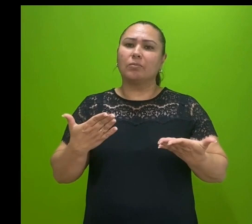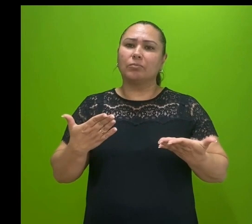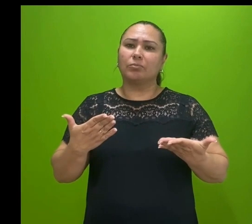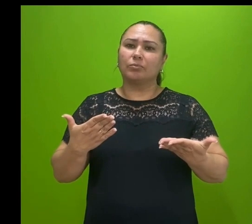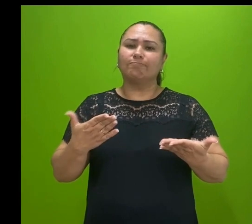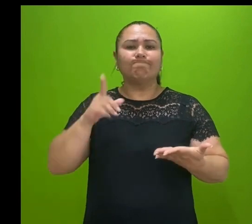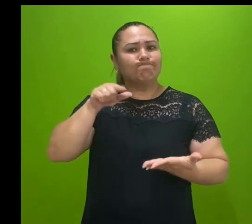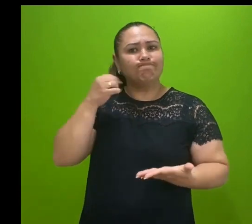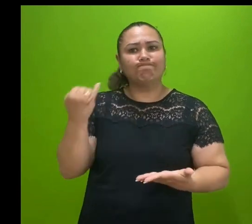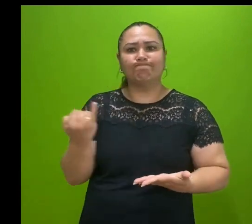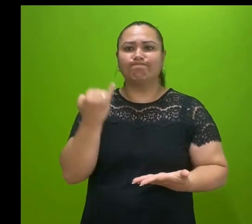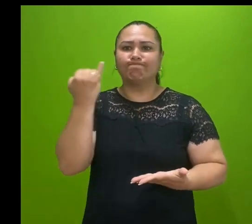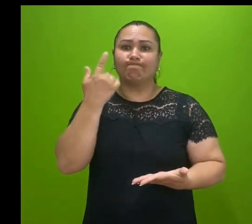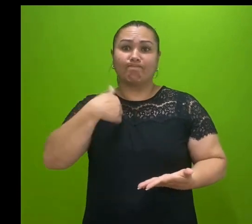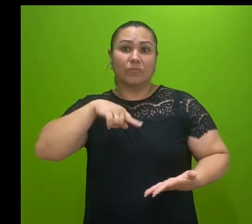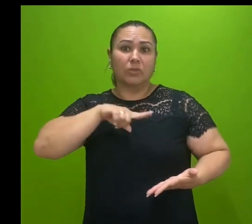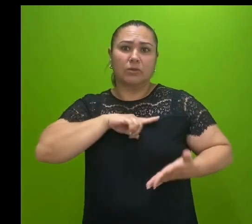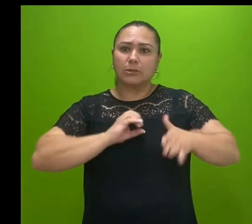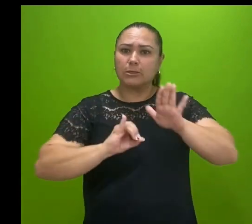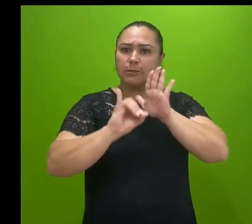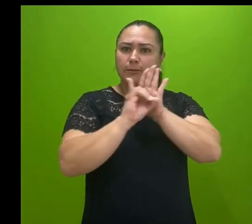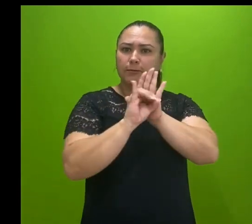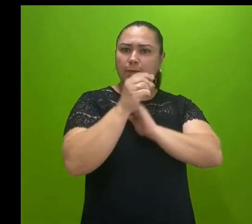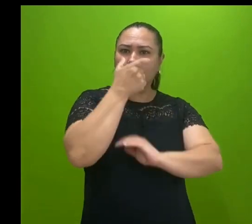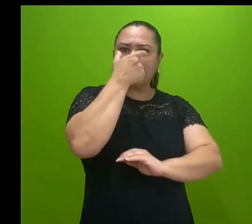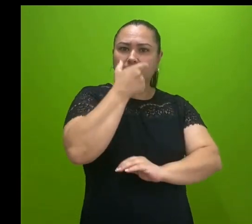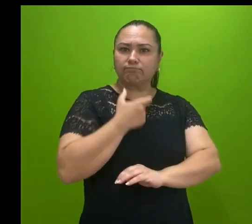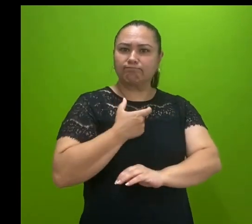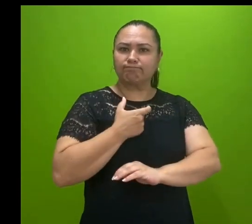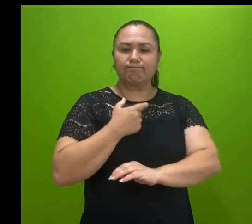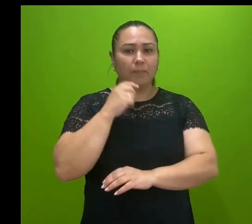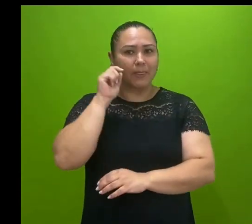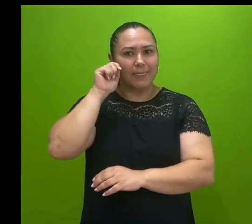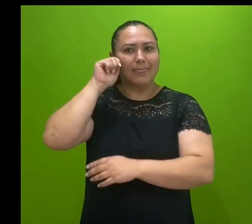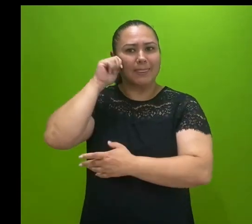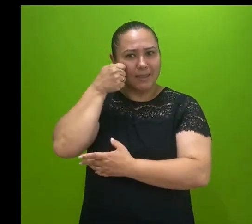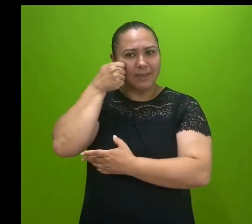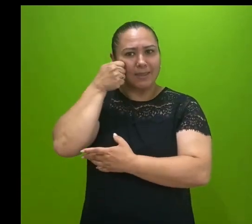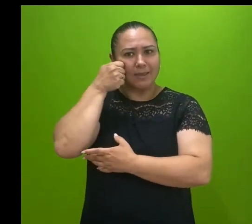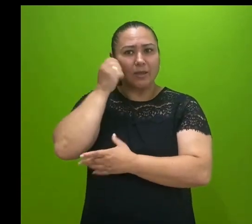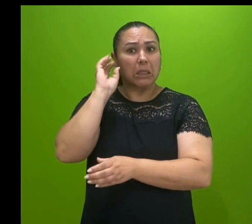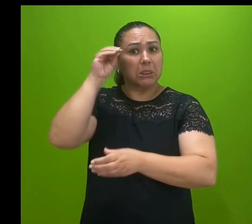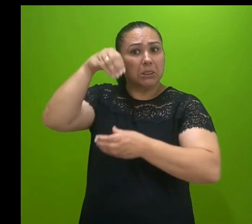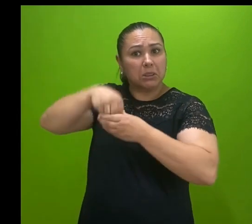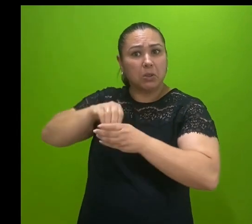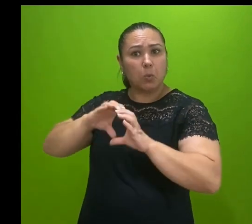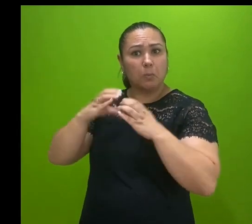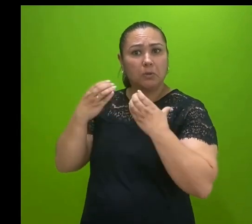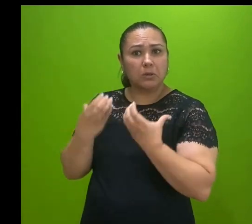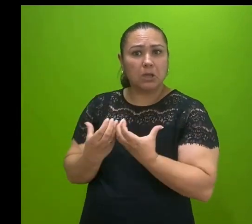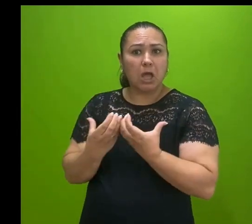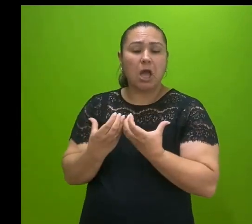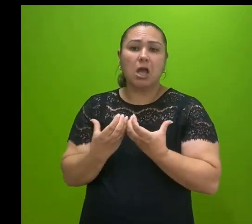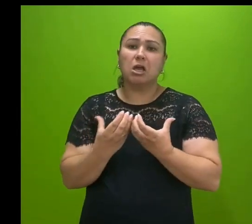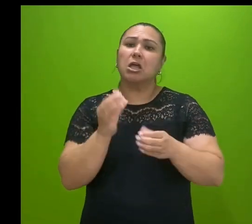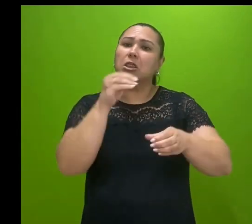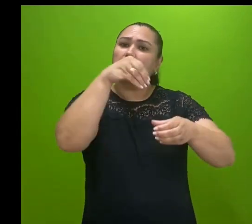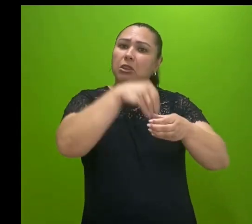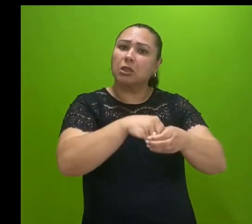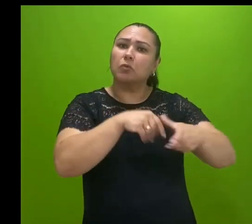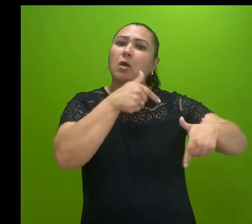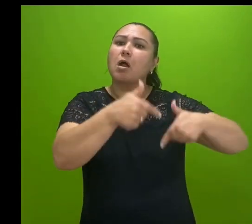corpo, do quanto é importante a gente se identificar como negro, né, na nossa